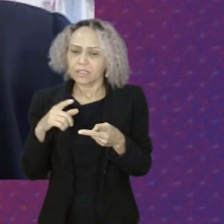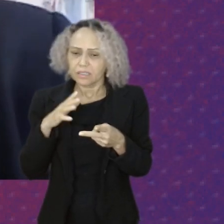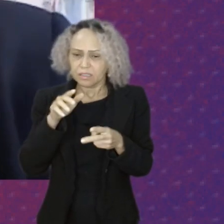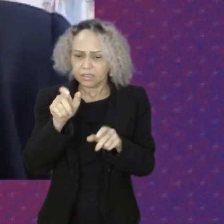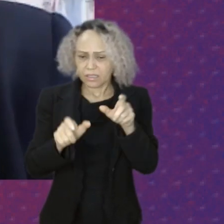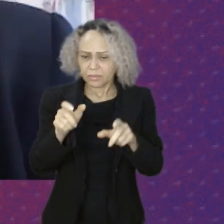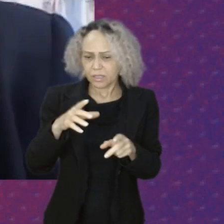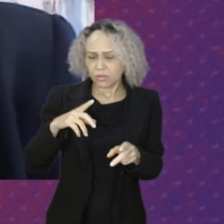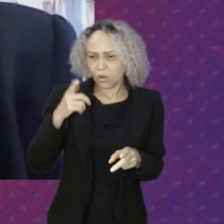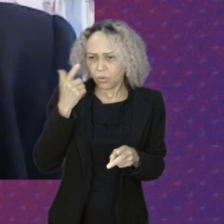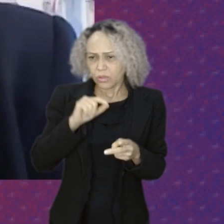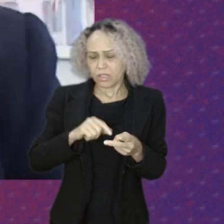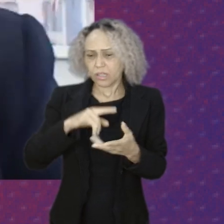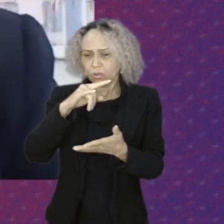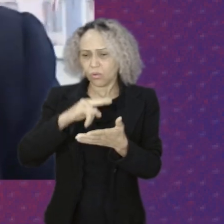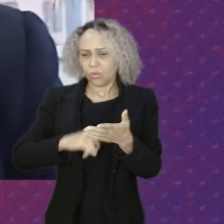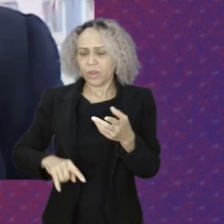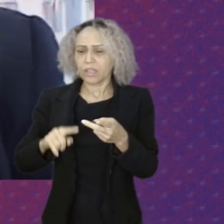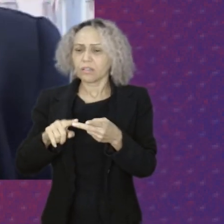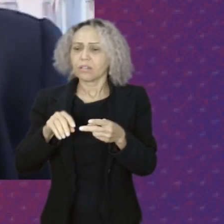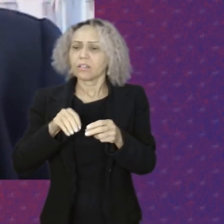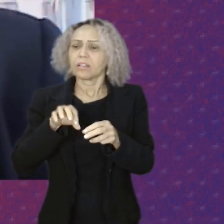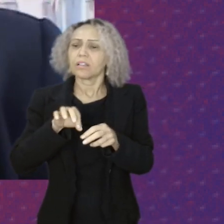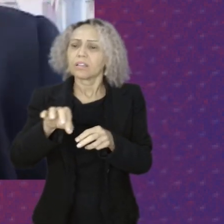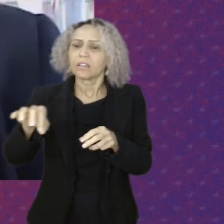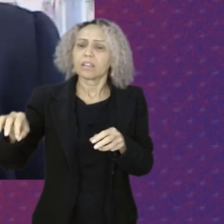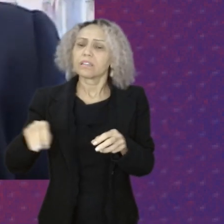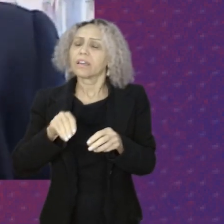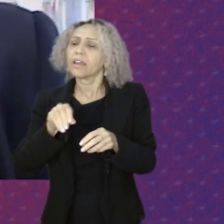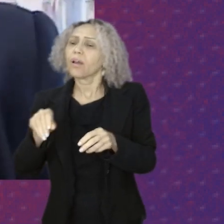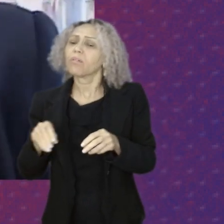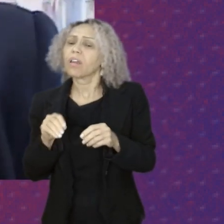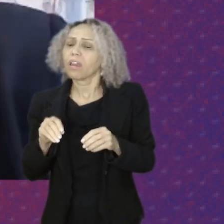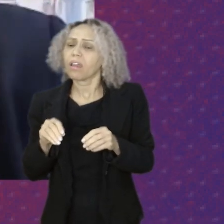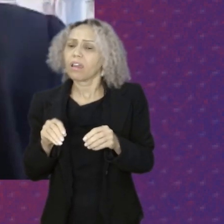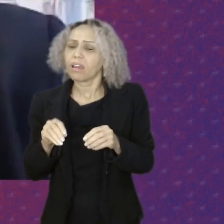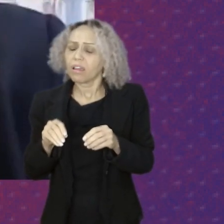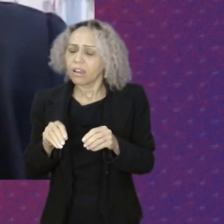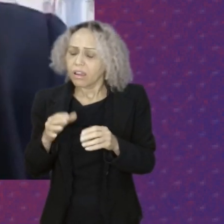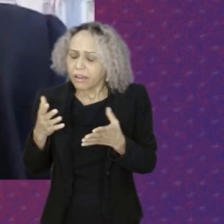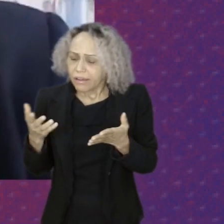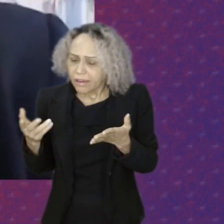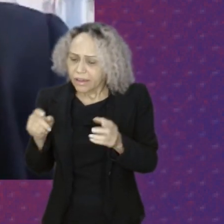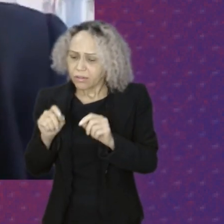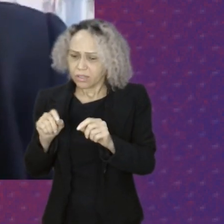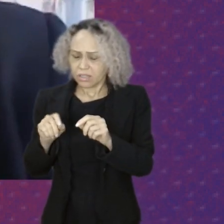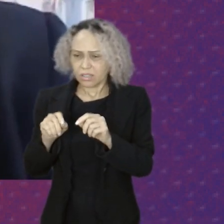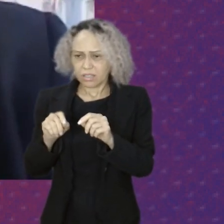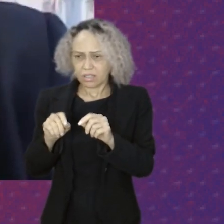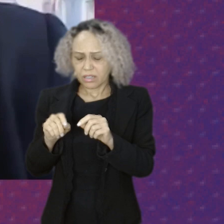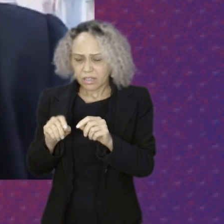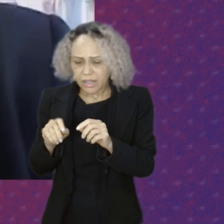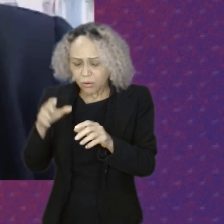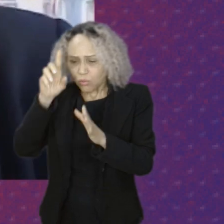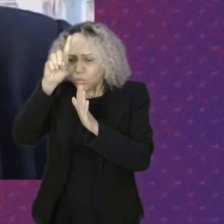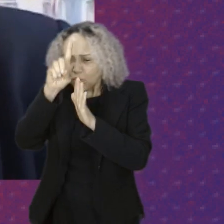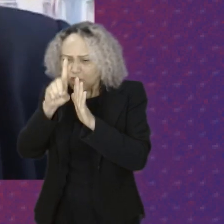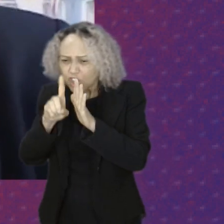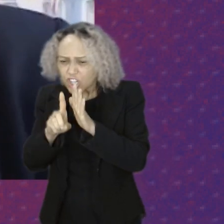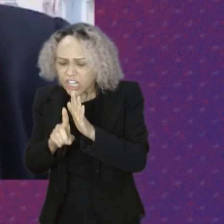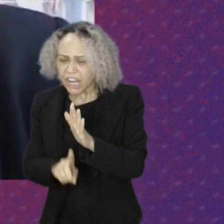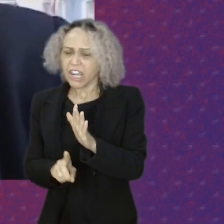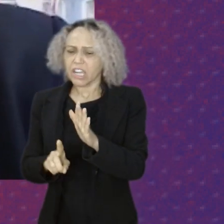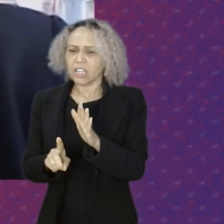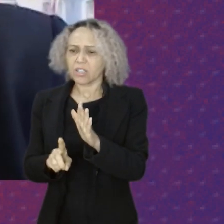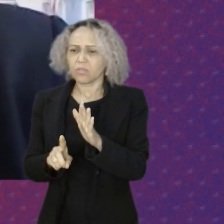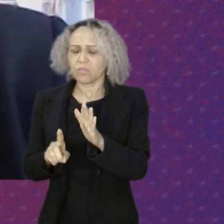é pelo crédito fundiário. O crédito fundiário para quantidades menores de hectares de terras. Então, tem uma